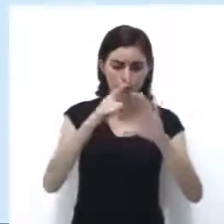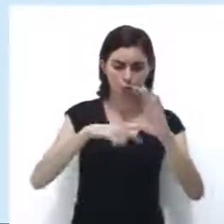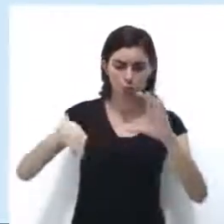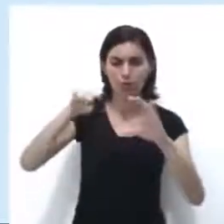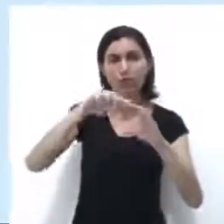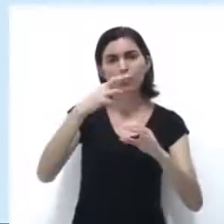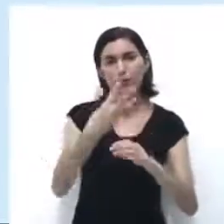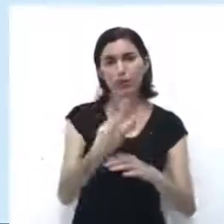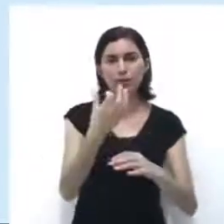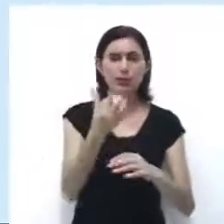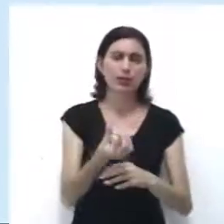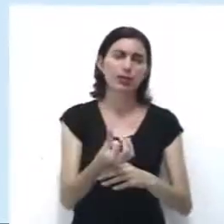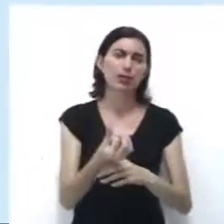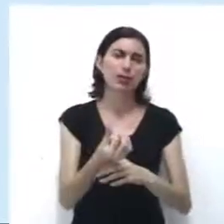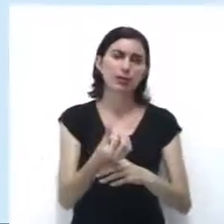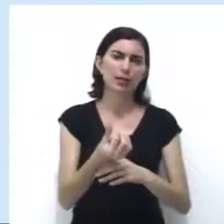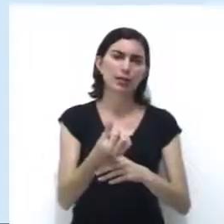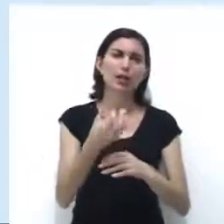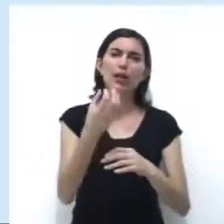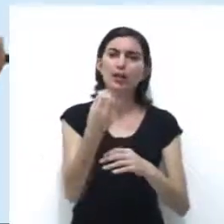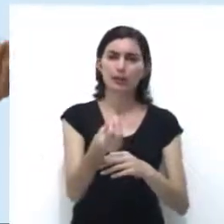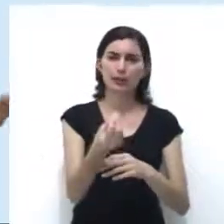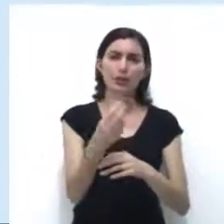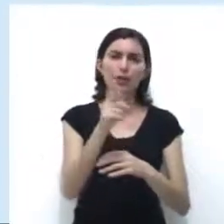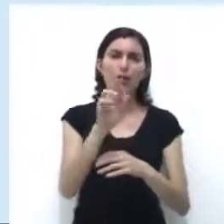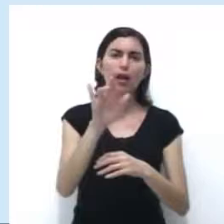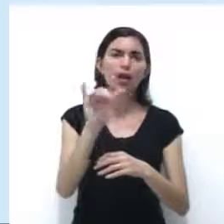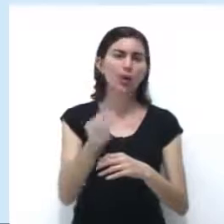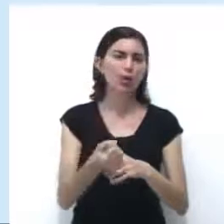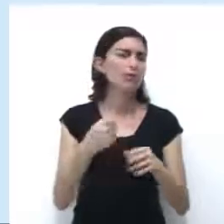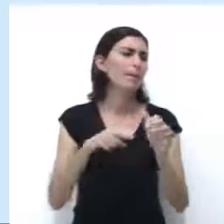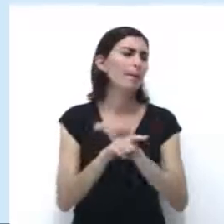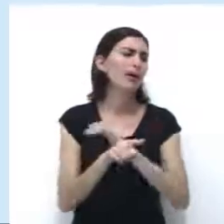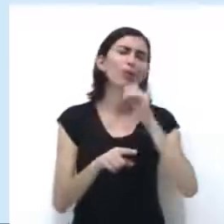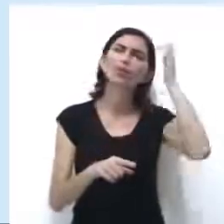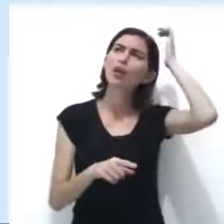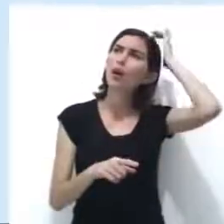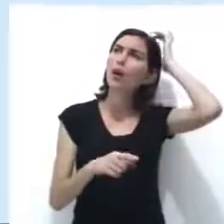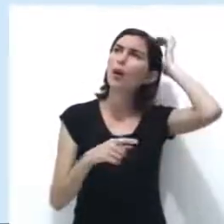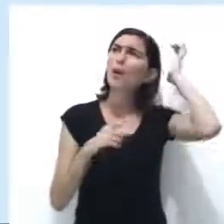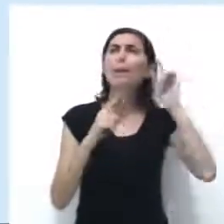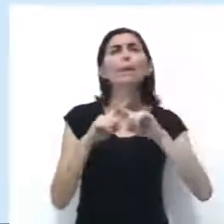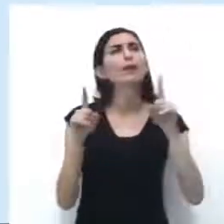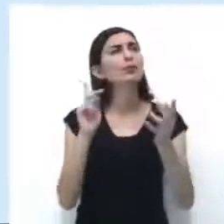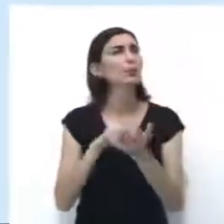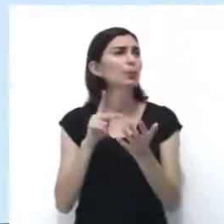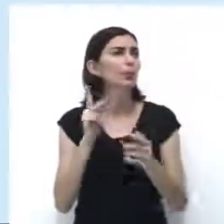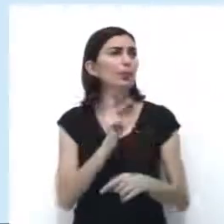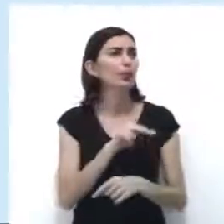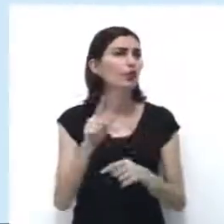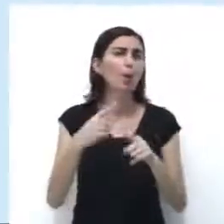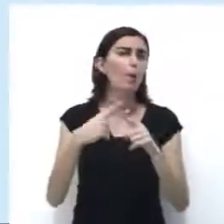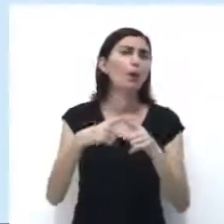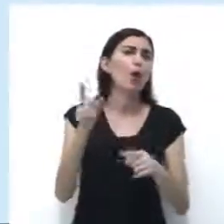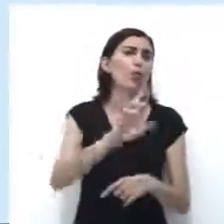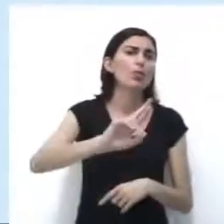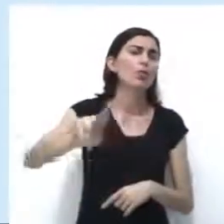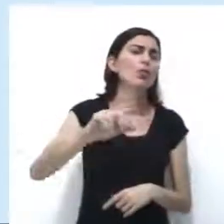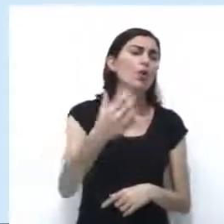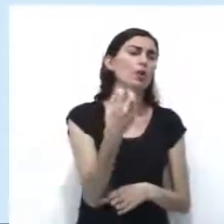que o círculo tem 360 graus. Mas você pode me perguntar assim, mas professor, por que